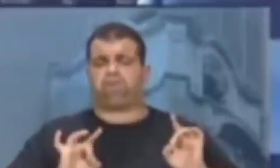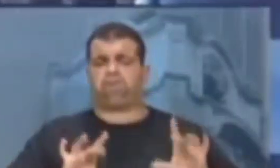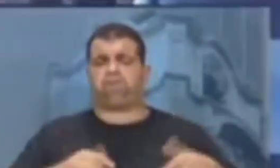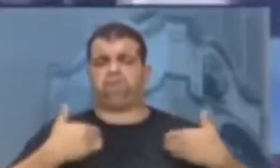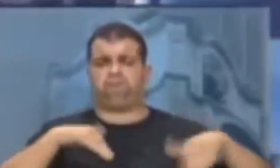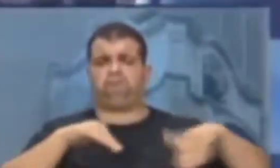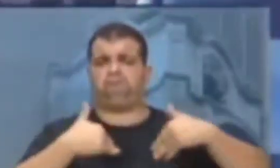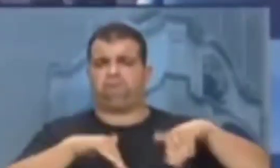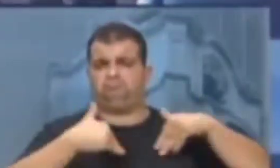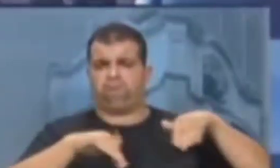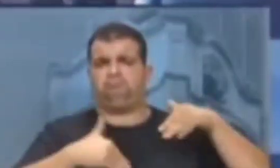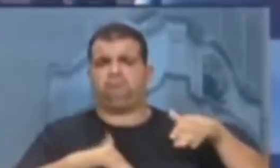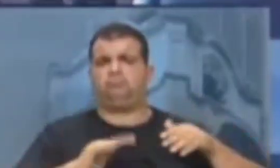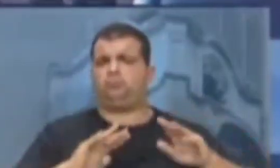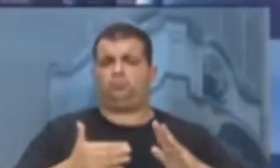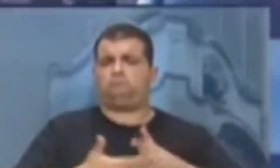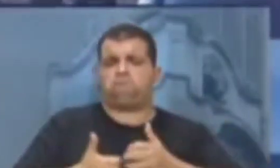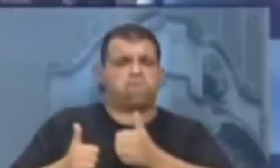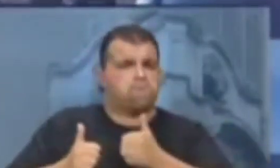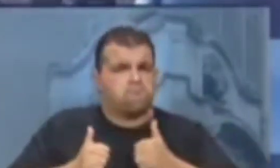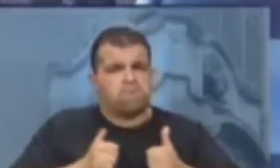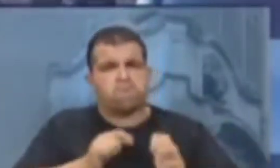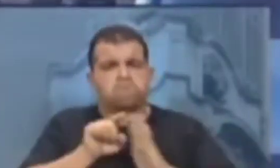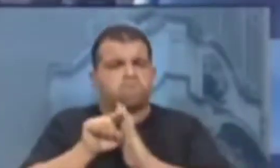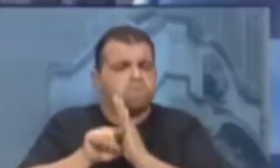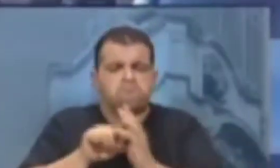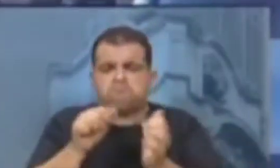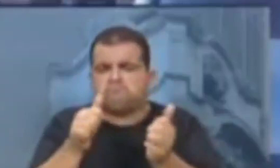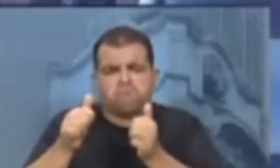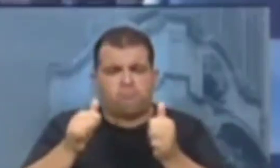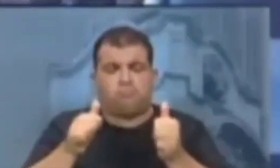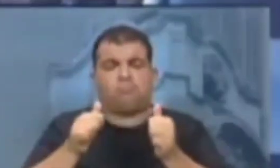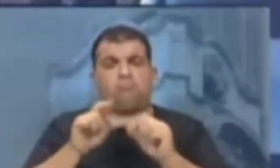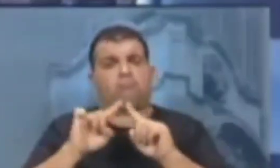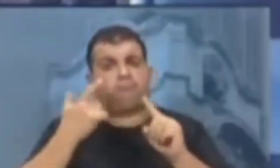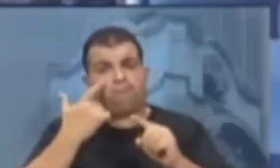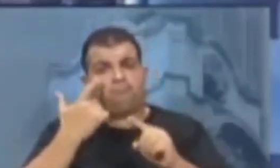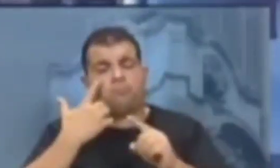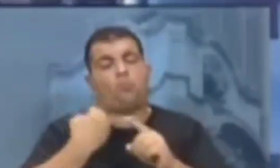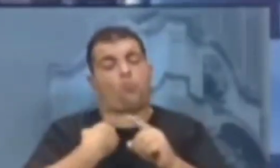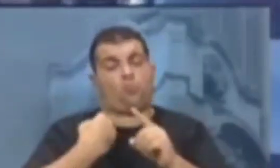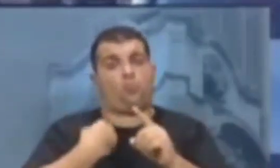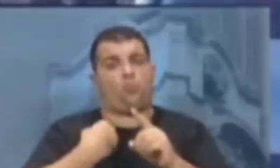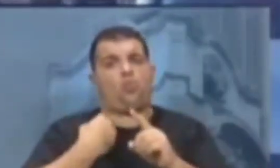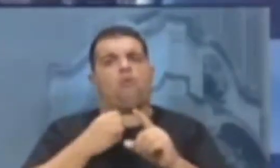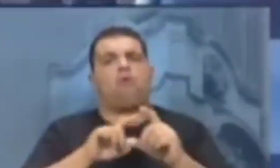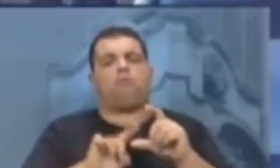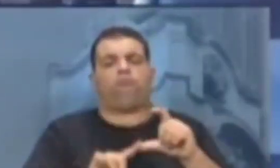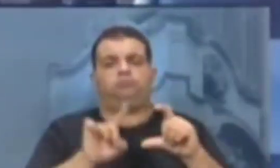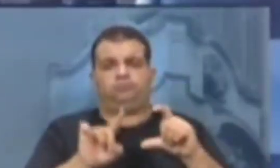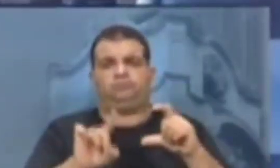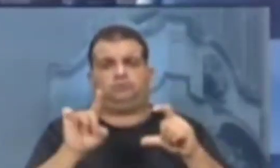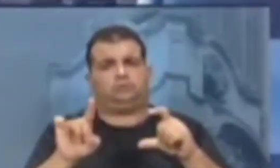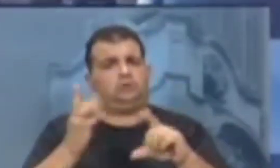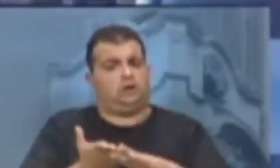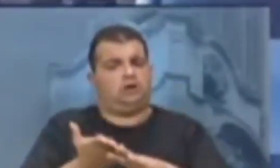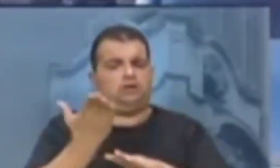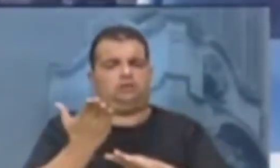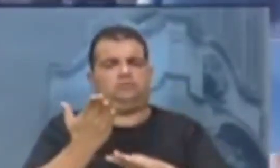de que está tudo sob controle, e nós vemos os números, a curva vertical da